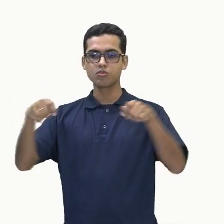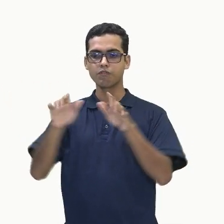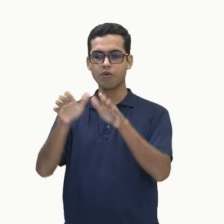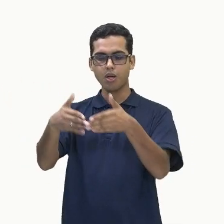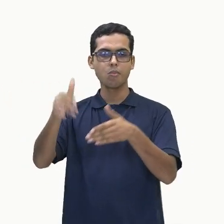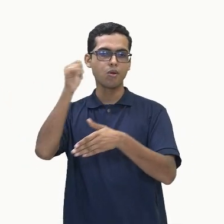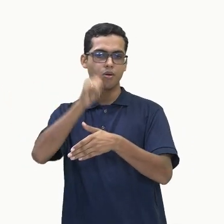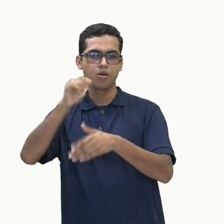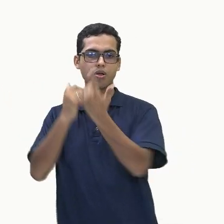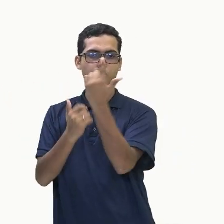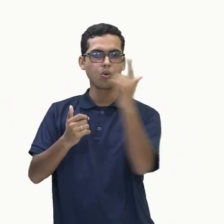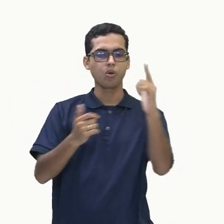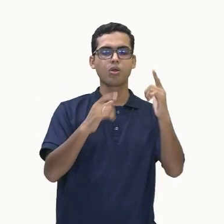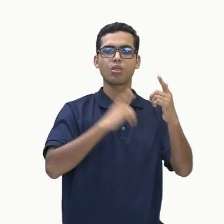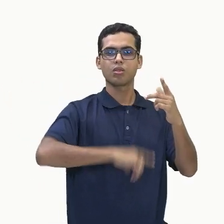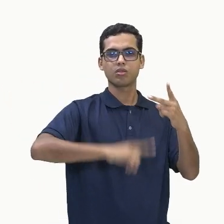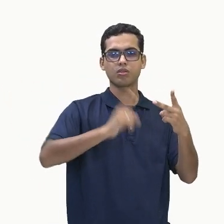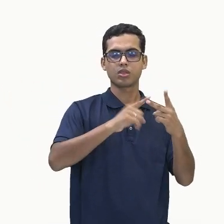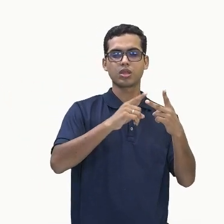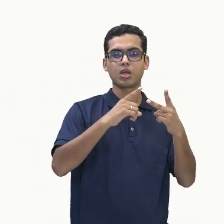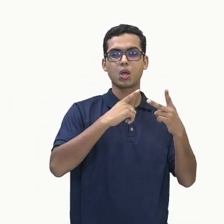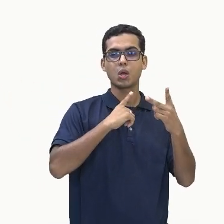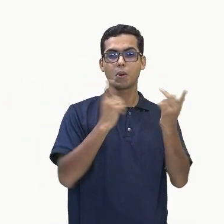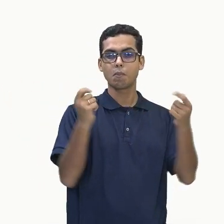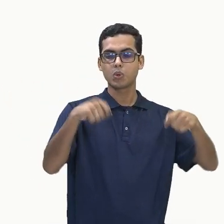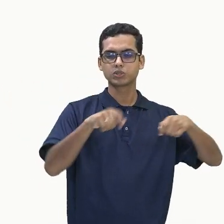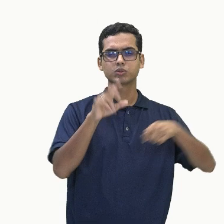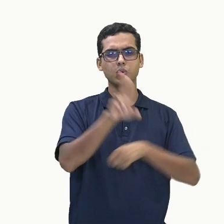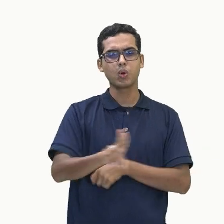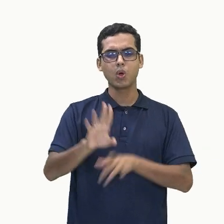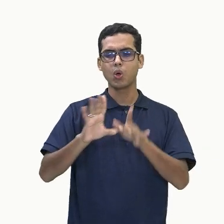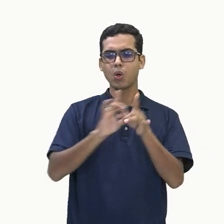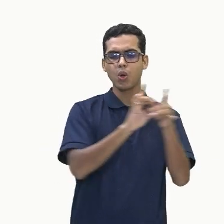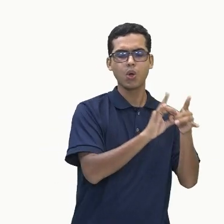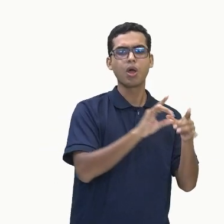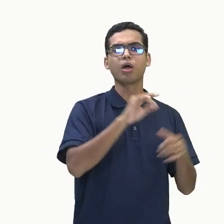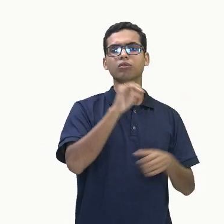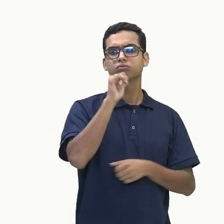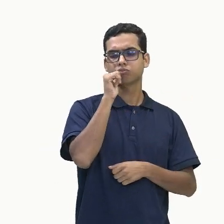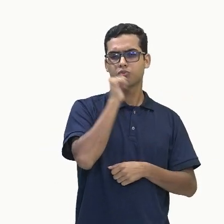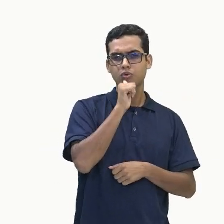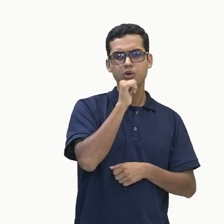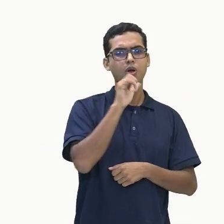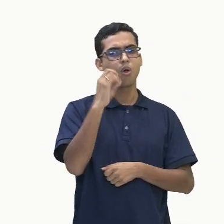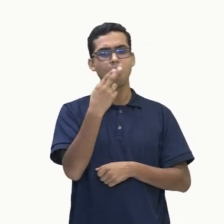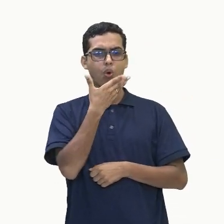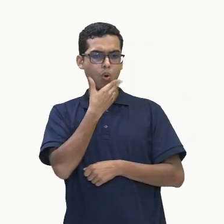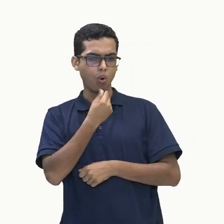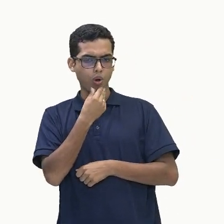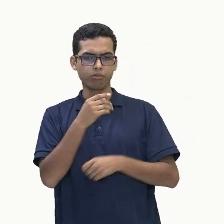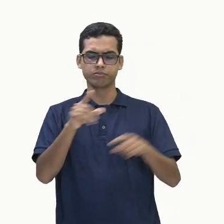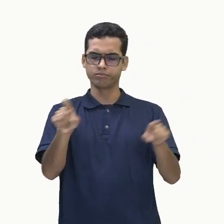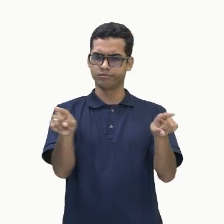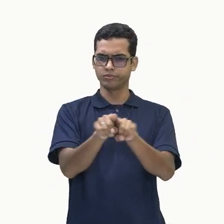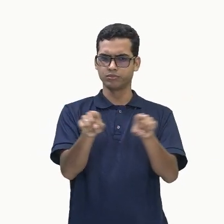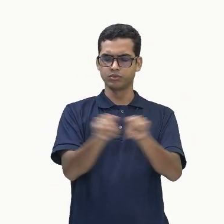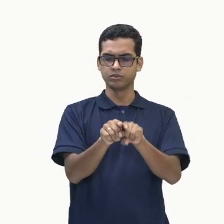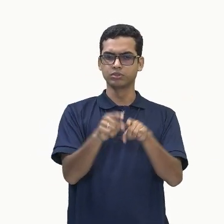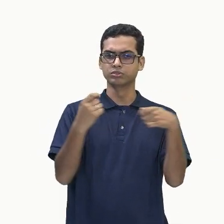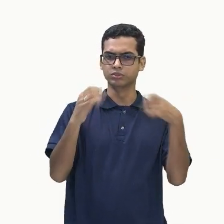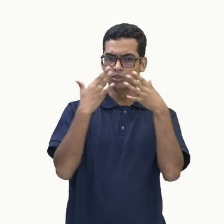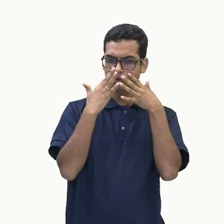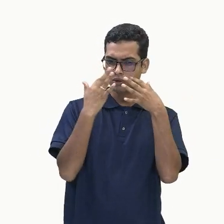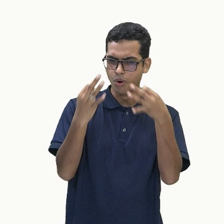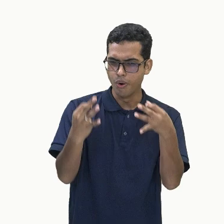feminino, beleza? Tudo vai depender aí do contexto de como nós estamos falando. Vamos lá, continuando, olha só.